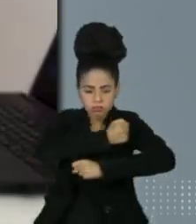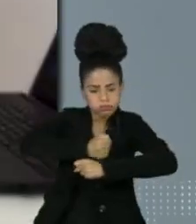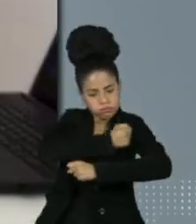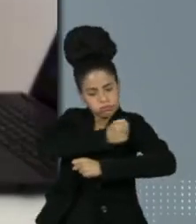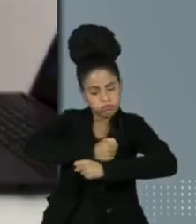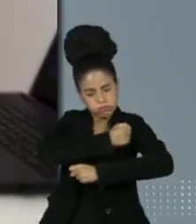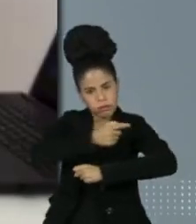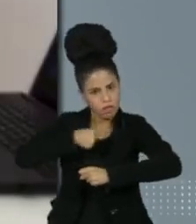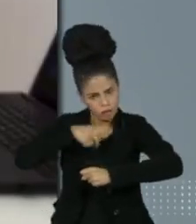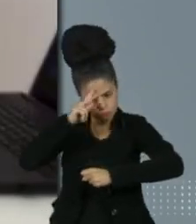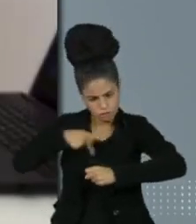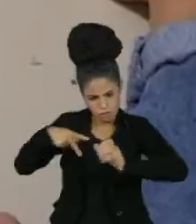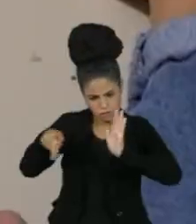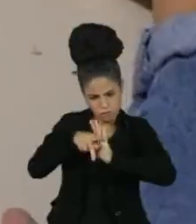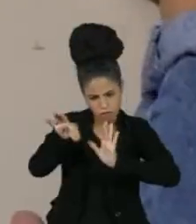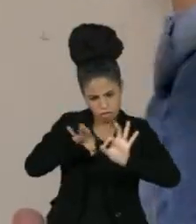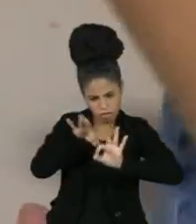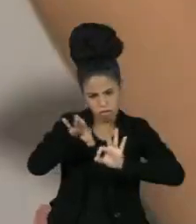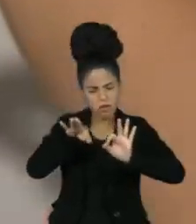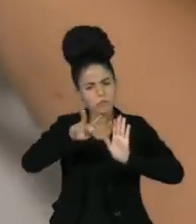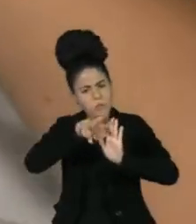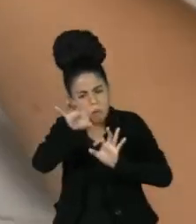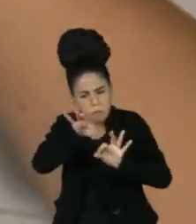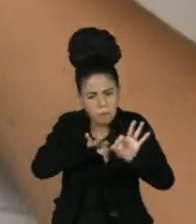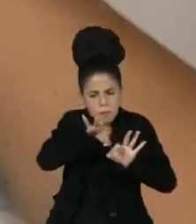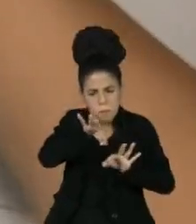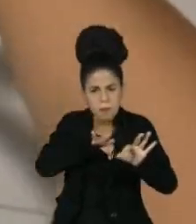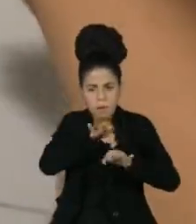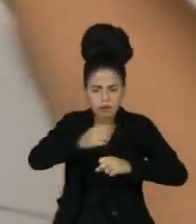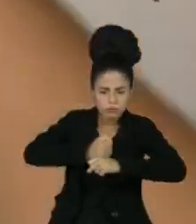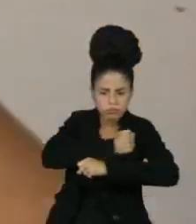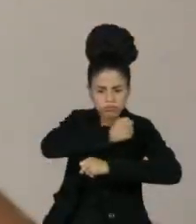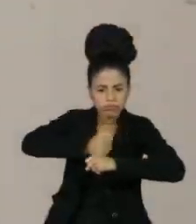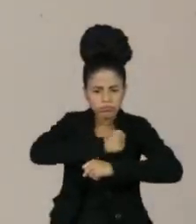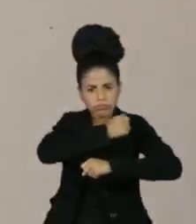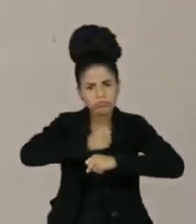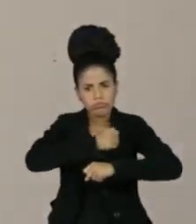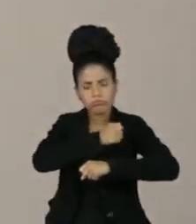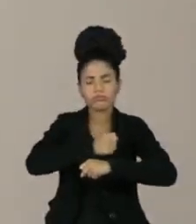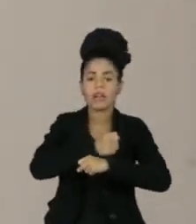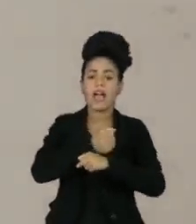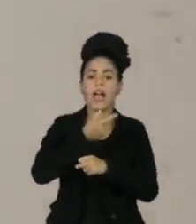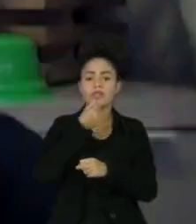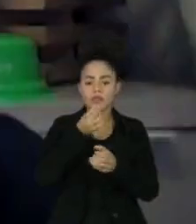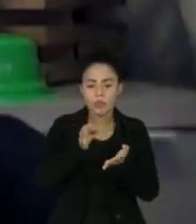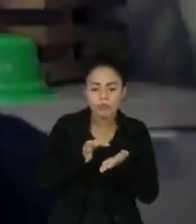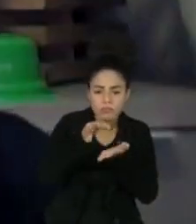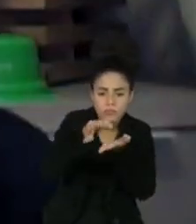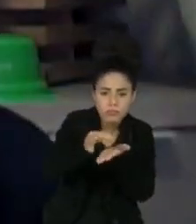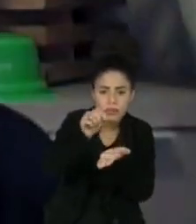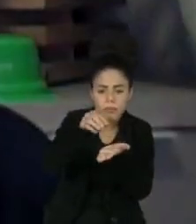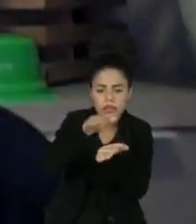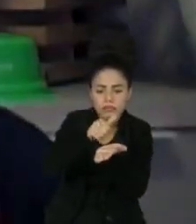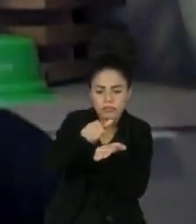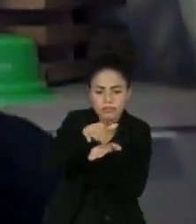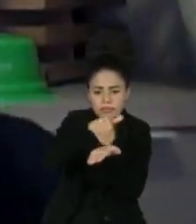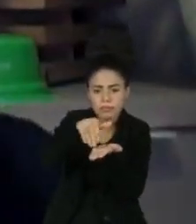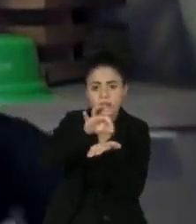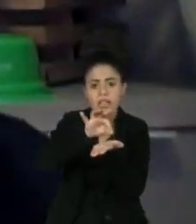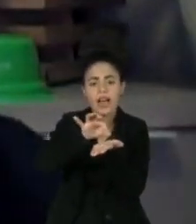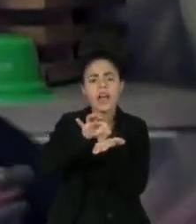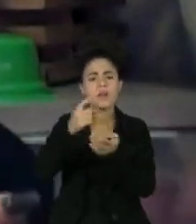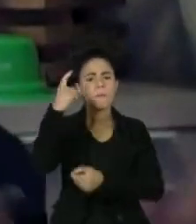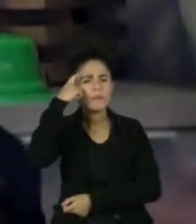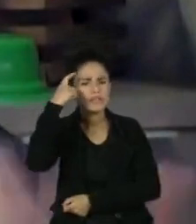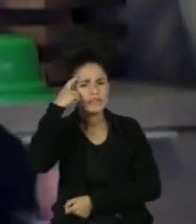era carnes e vegetais. Atualmente, eu estou dando a 100% crua. É crua com ossos. Nós vamos pensar nos